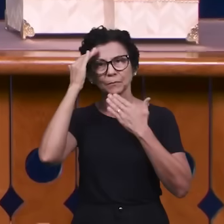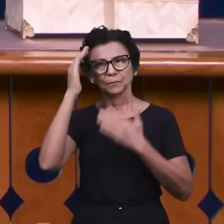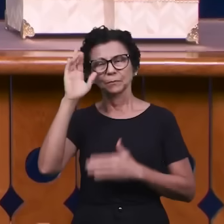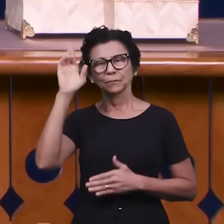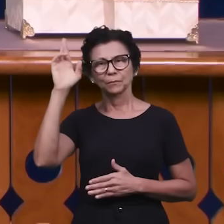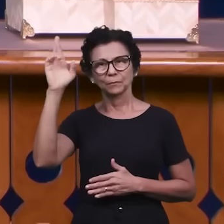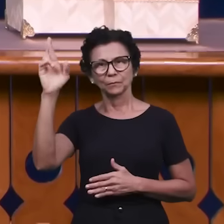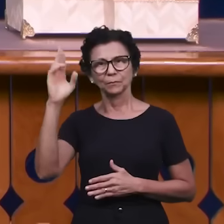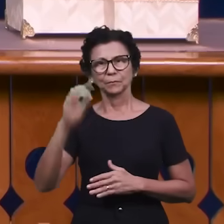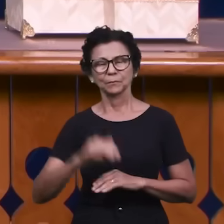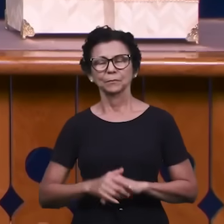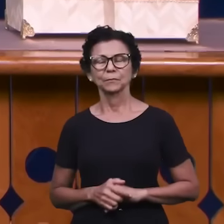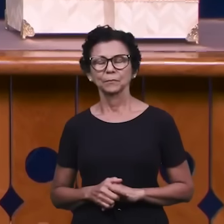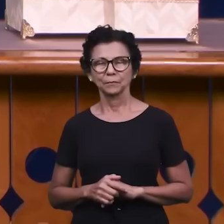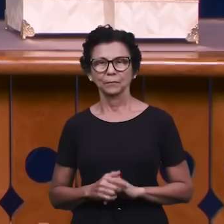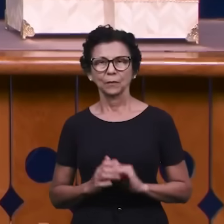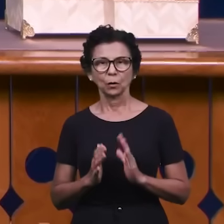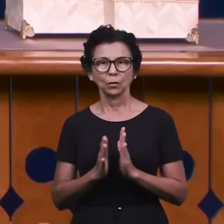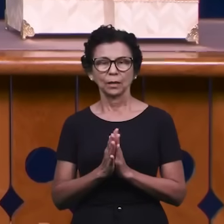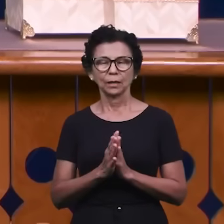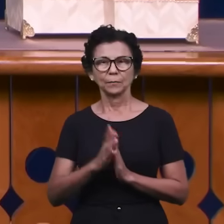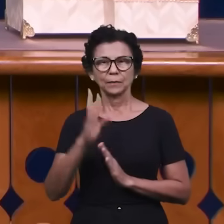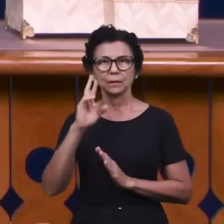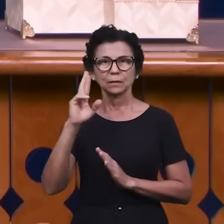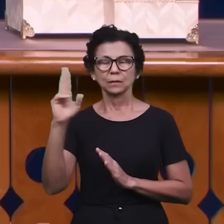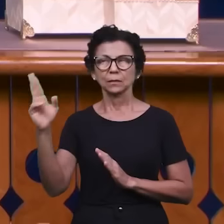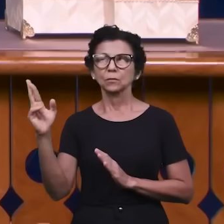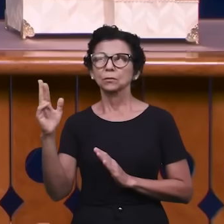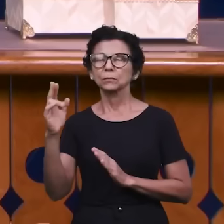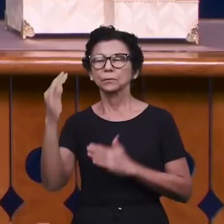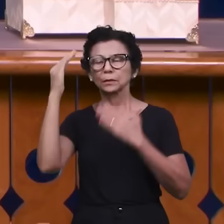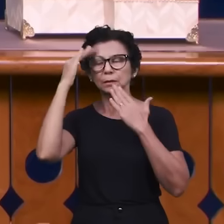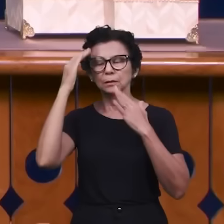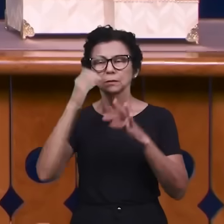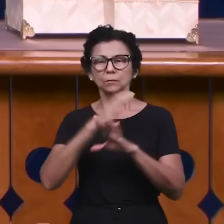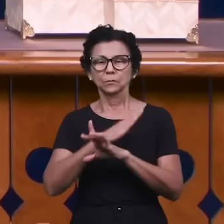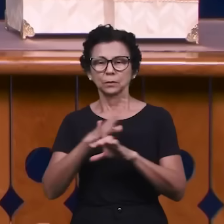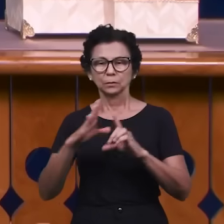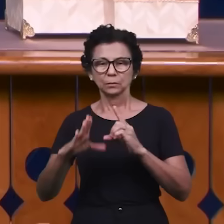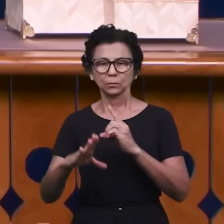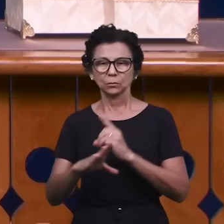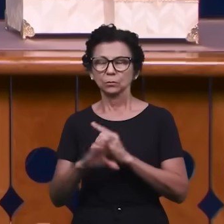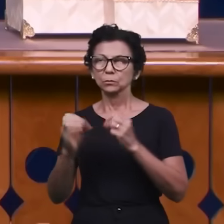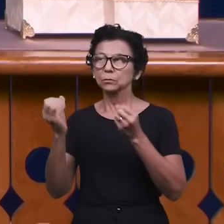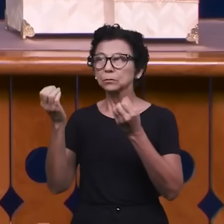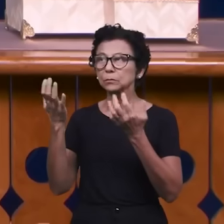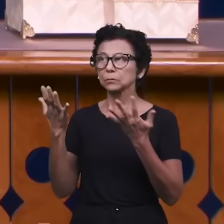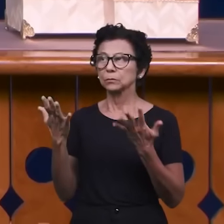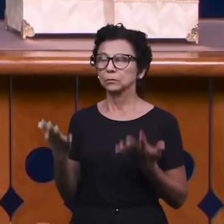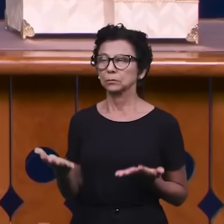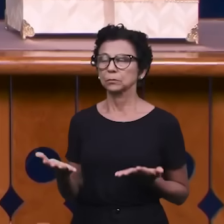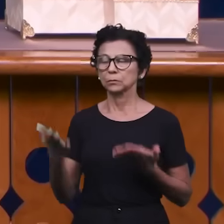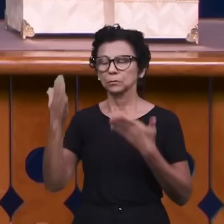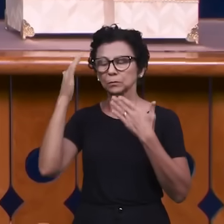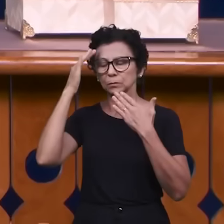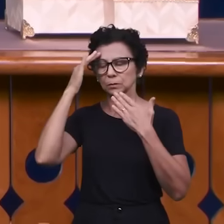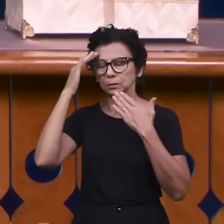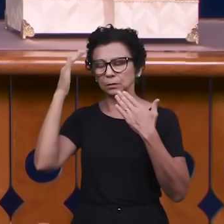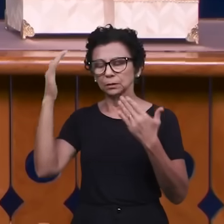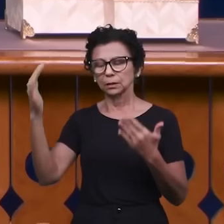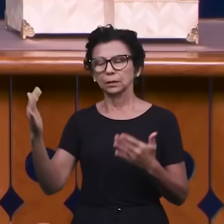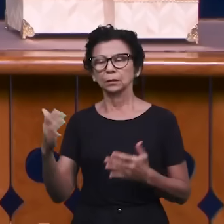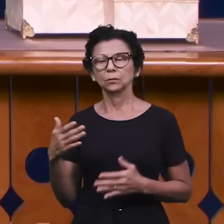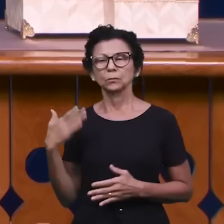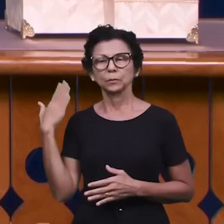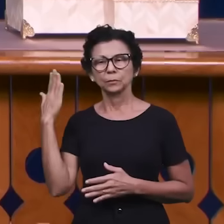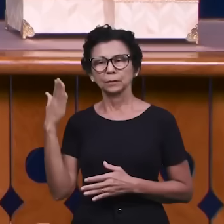Senhor. Bendizemos a Deus por mais este culto prestado a Ti, pela Tua palavra, Senhor,